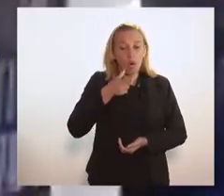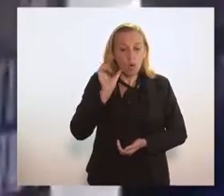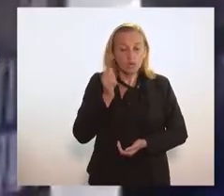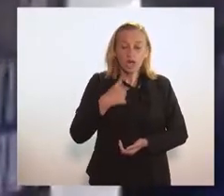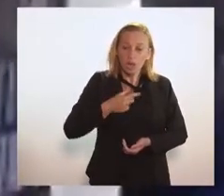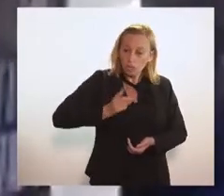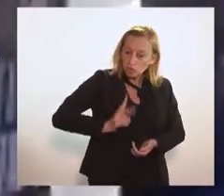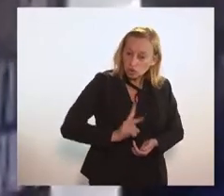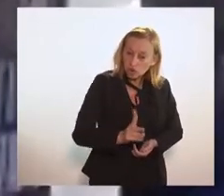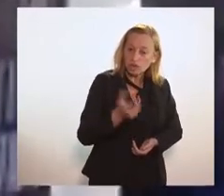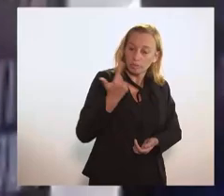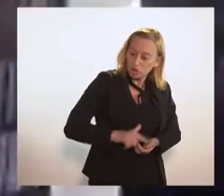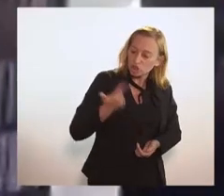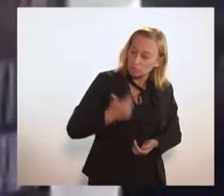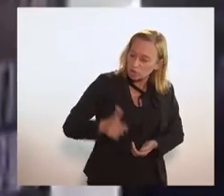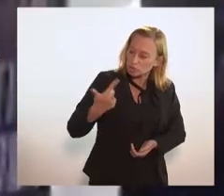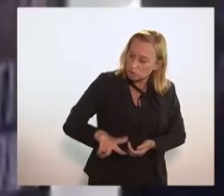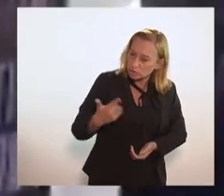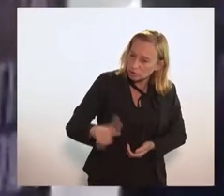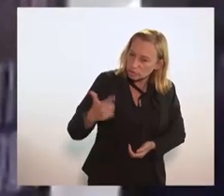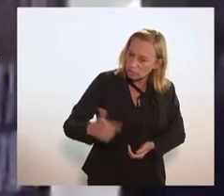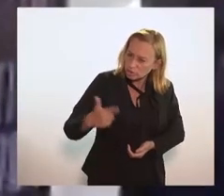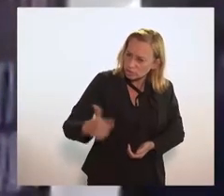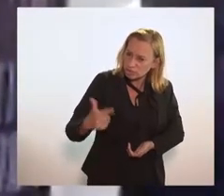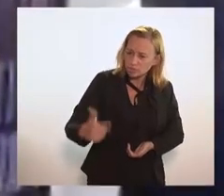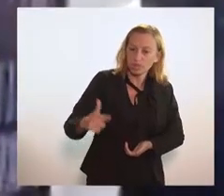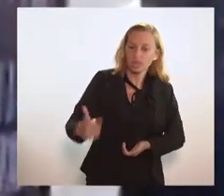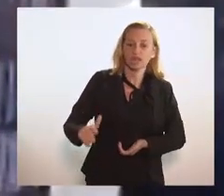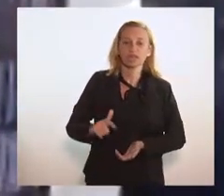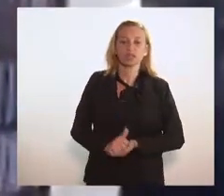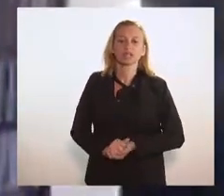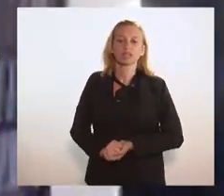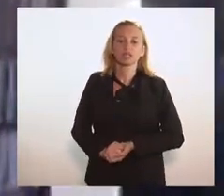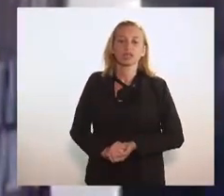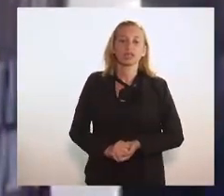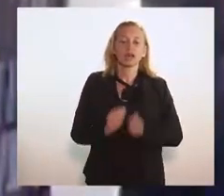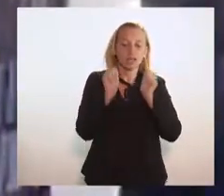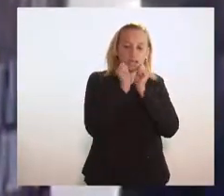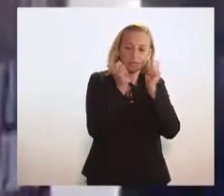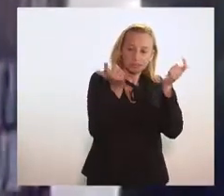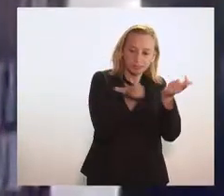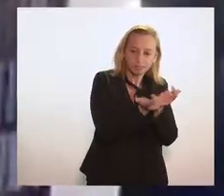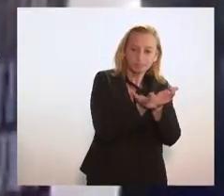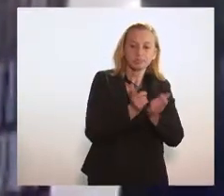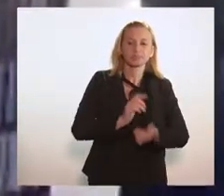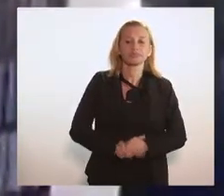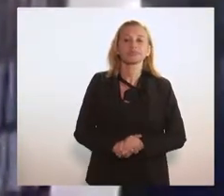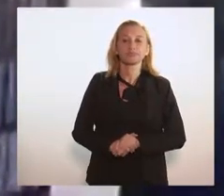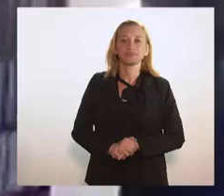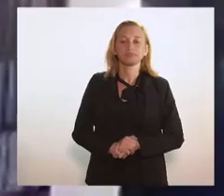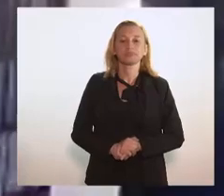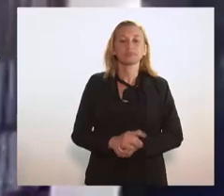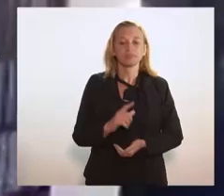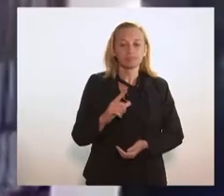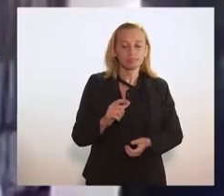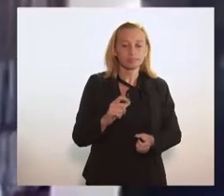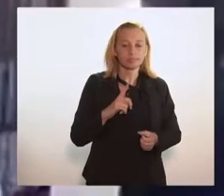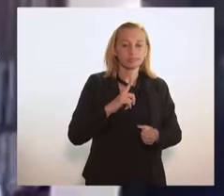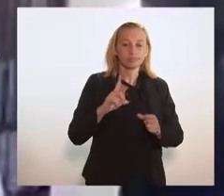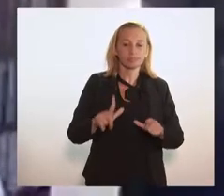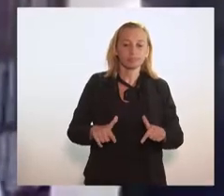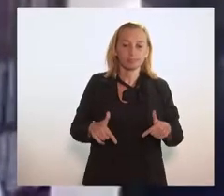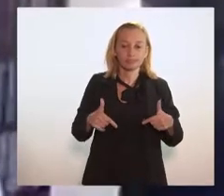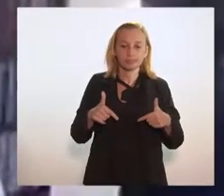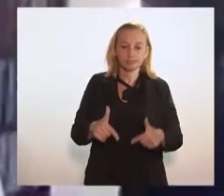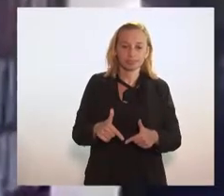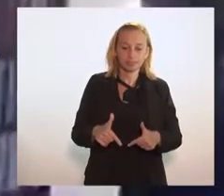continuar repetindo. Quer dizer, a Assembleia Legislativa tem que tomar